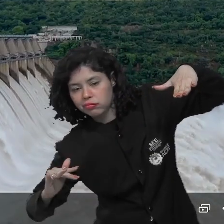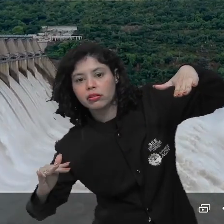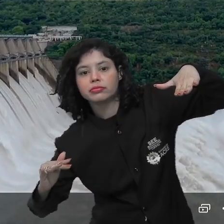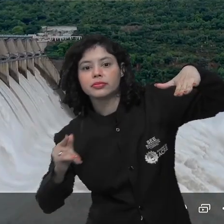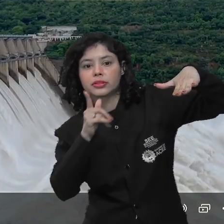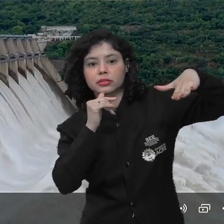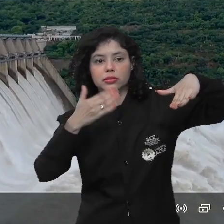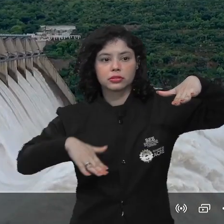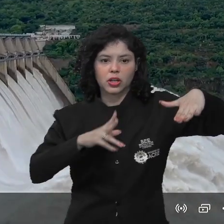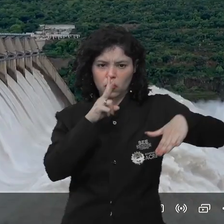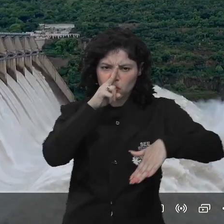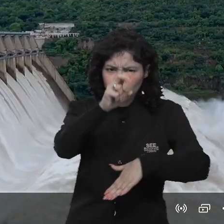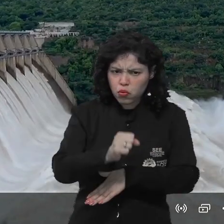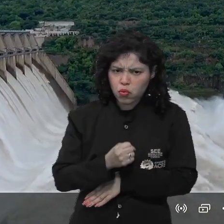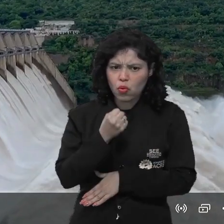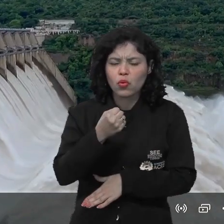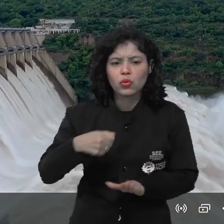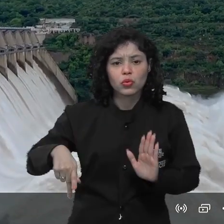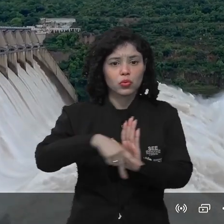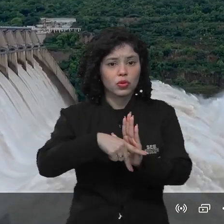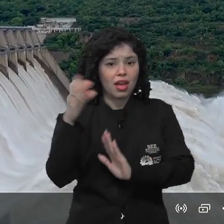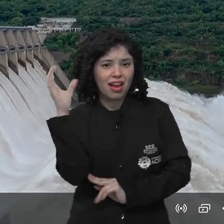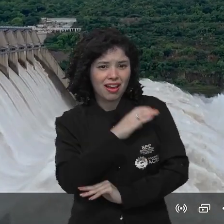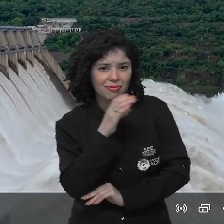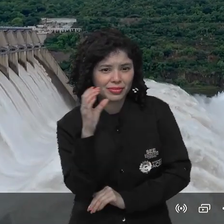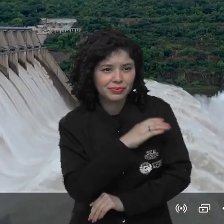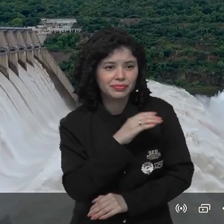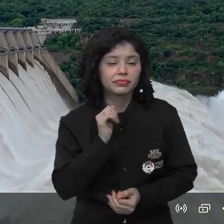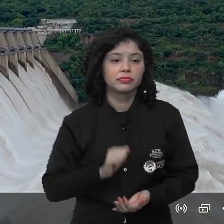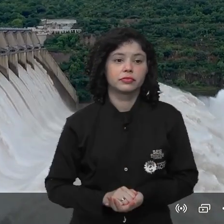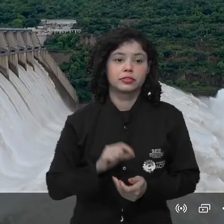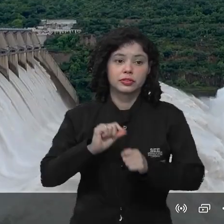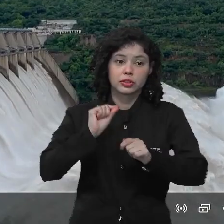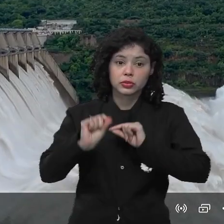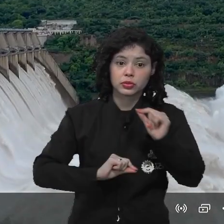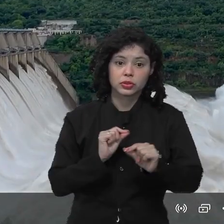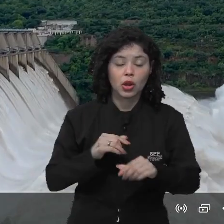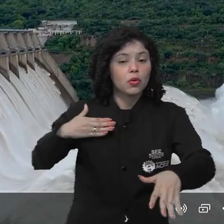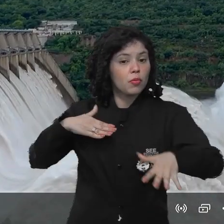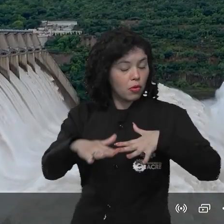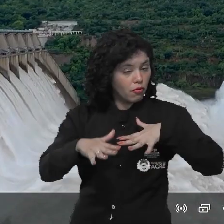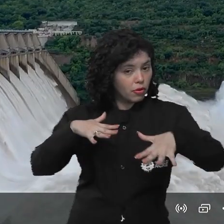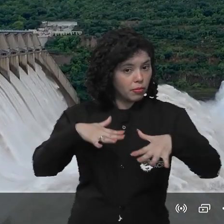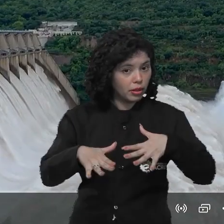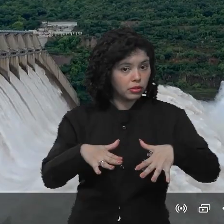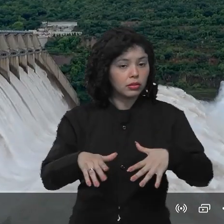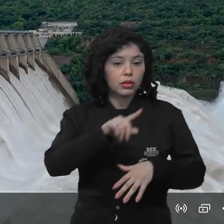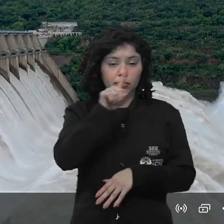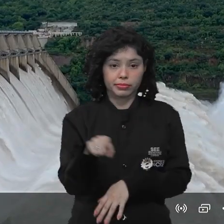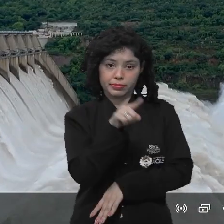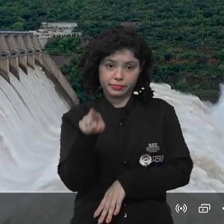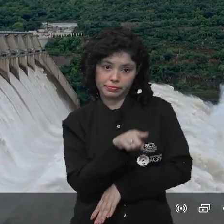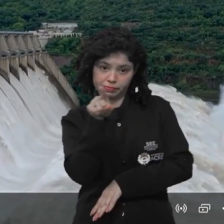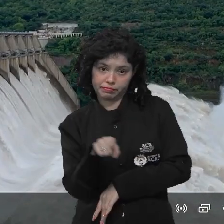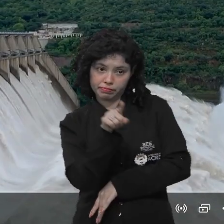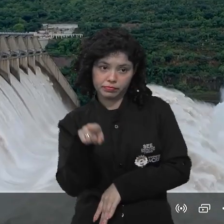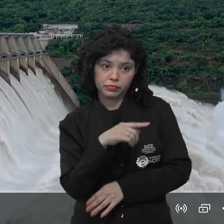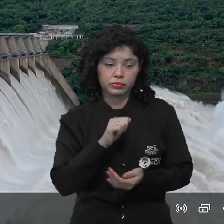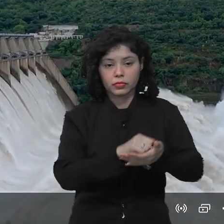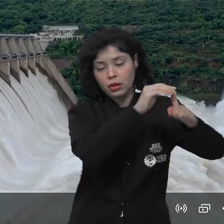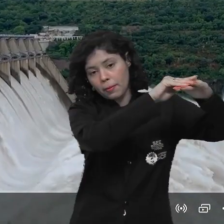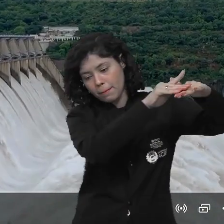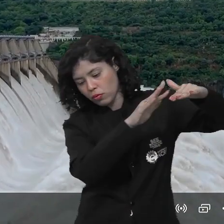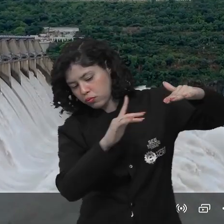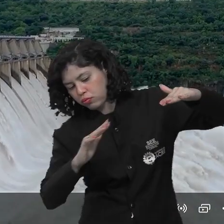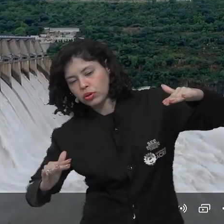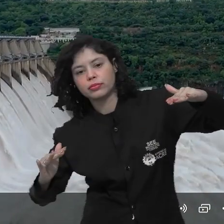na usina com muita força e muita velocidade. E vai fazer o que haja o quê? O movimento das turbinas. E aí, depois que elas passam